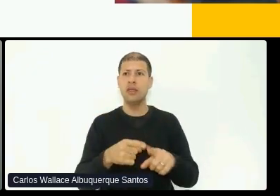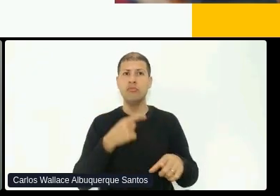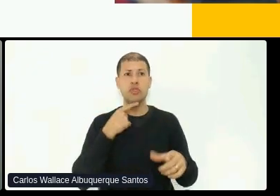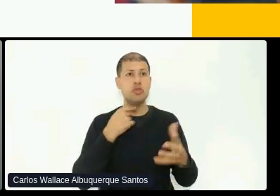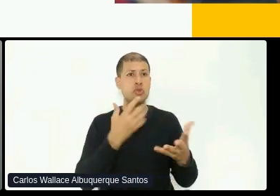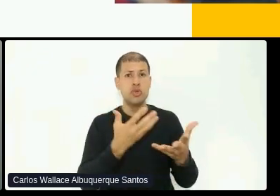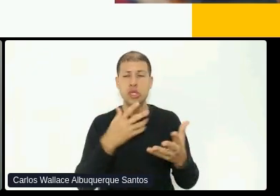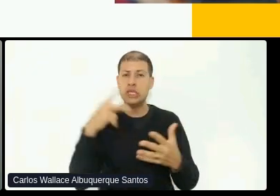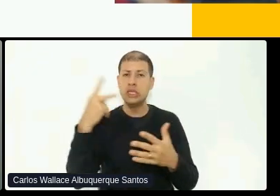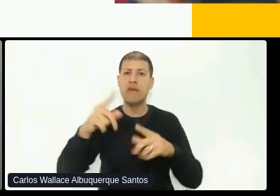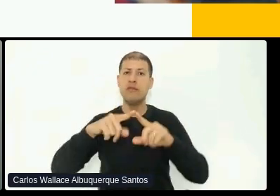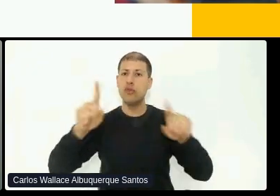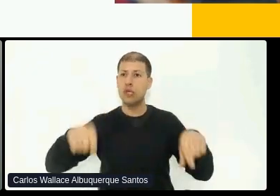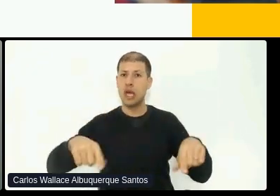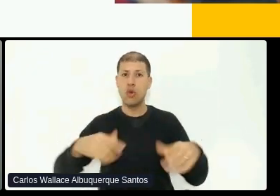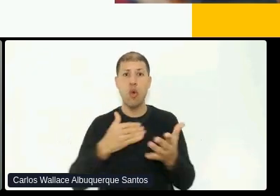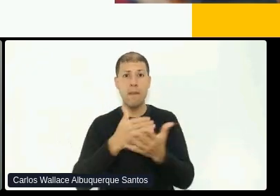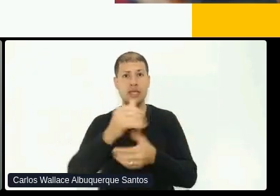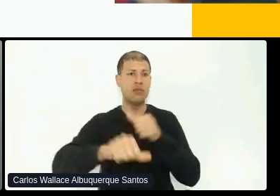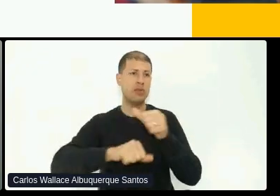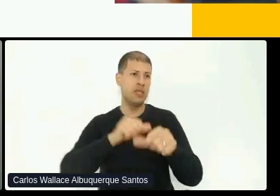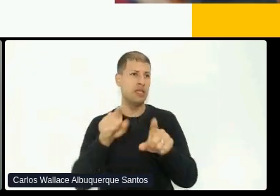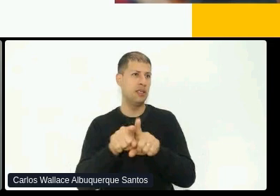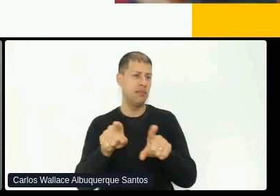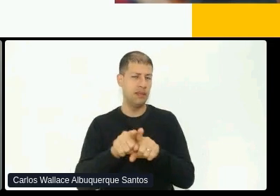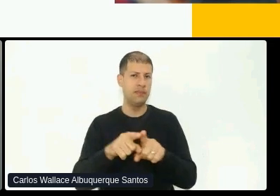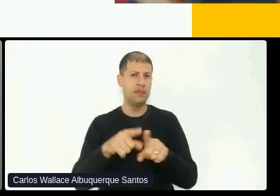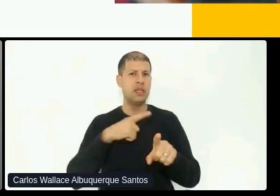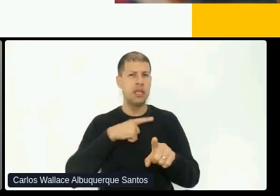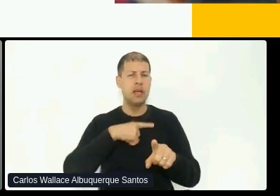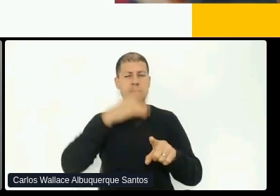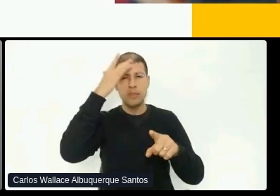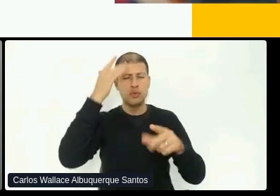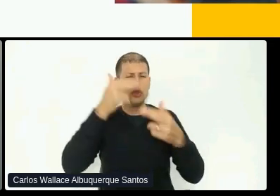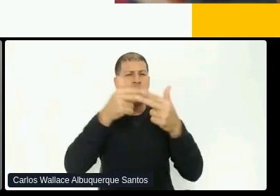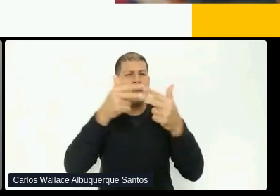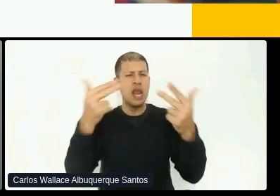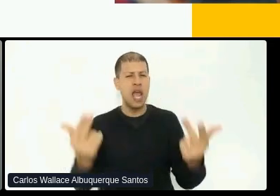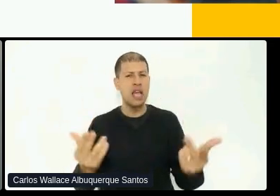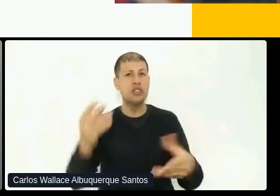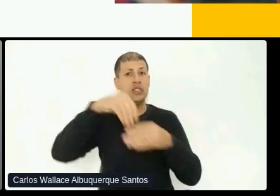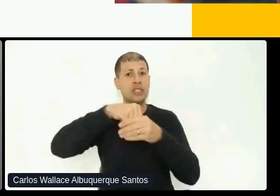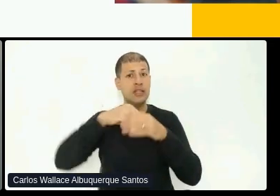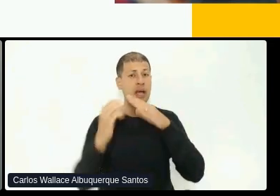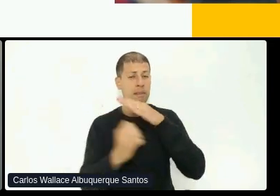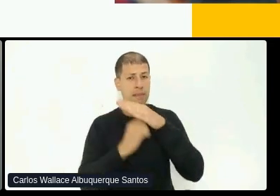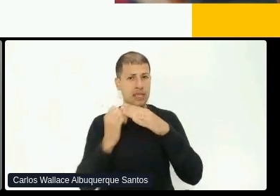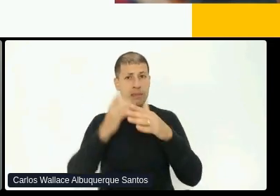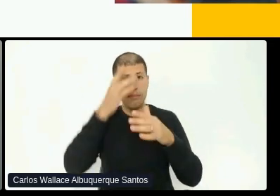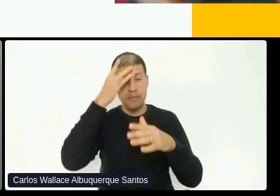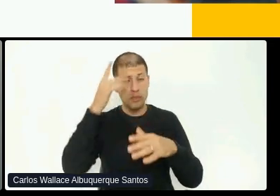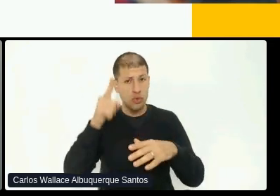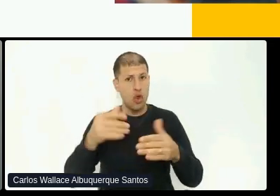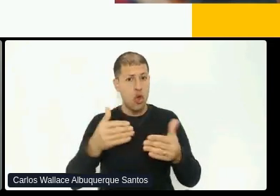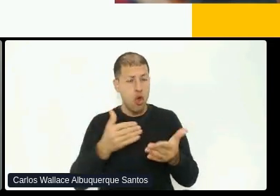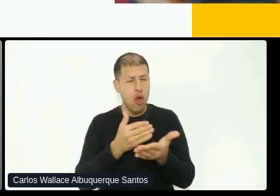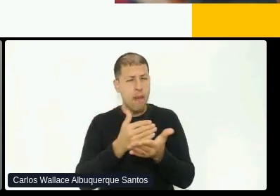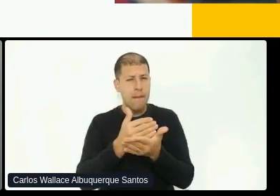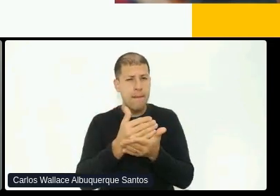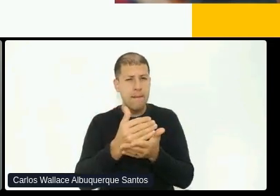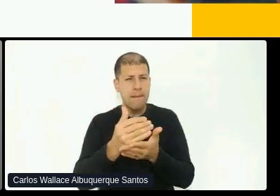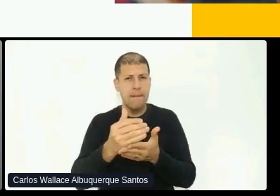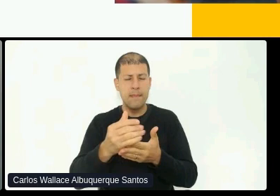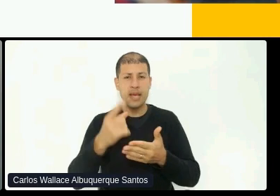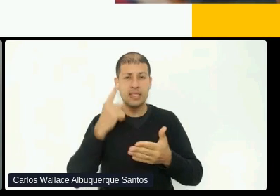funcionários começa a mudar. Conforme eu tenho pessoas mais diversas dentro da empresa, essas pessoas começam a desbravar esses